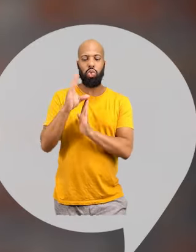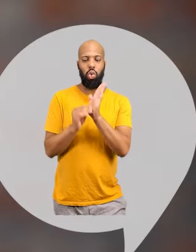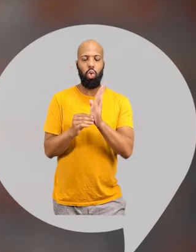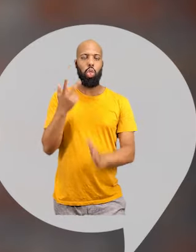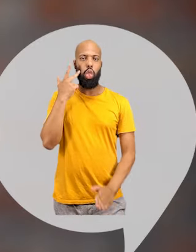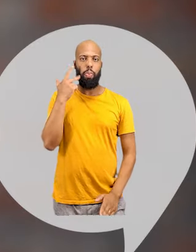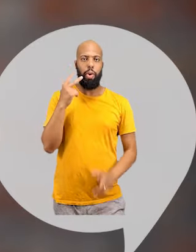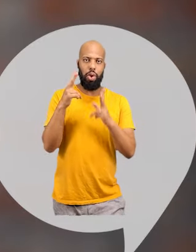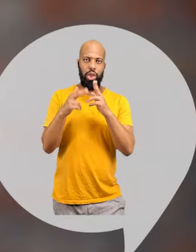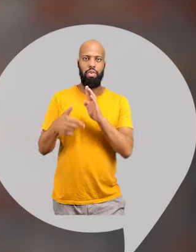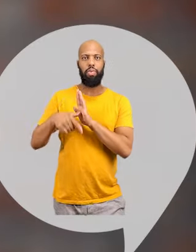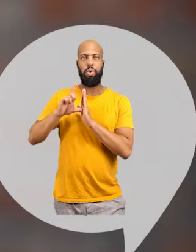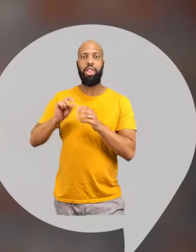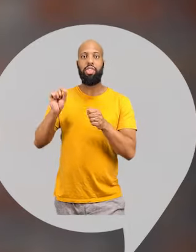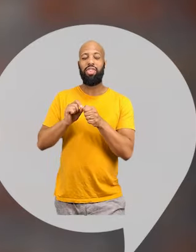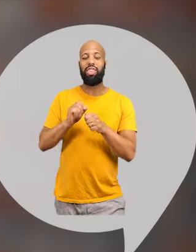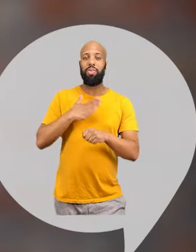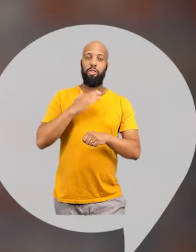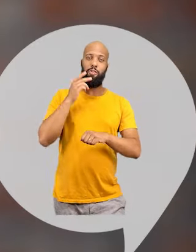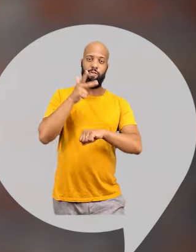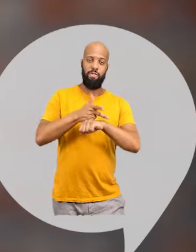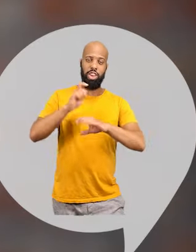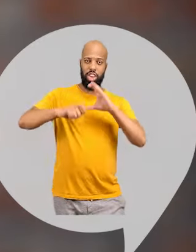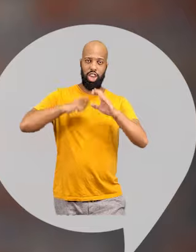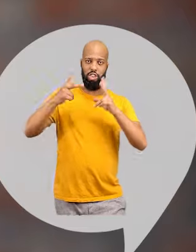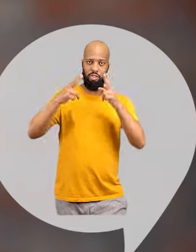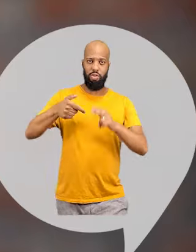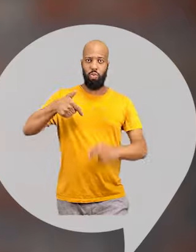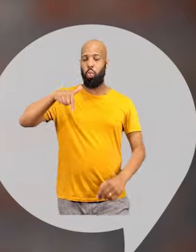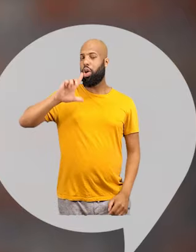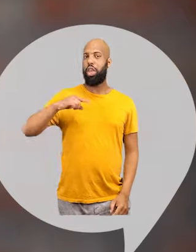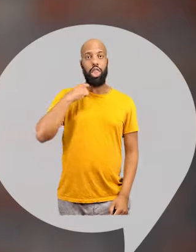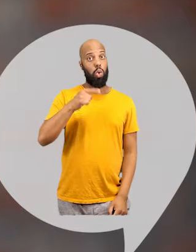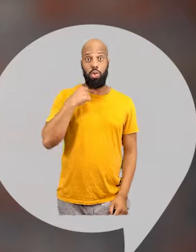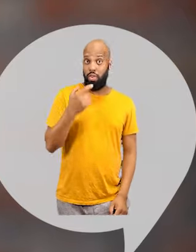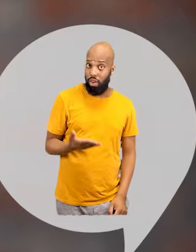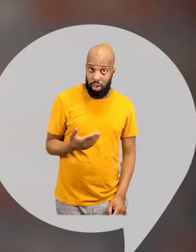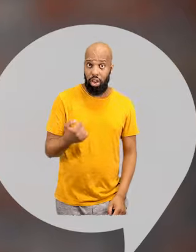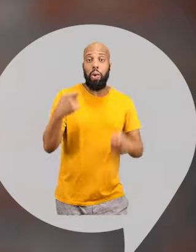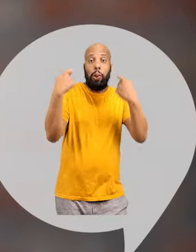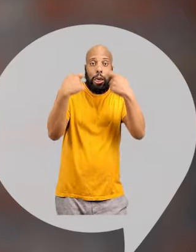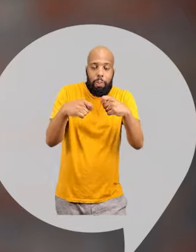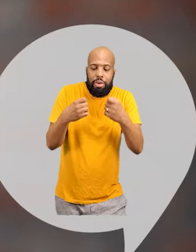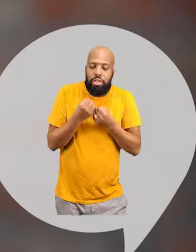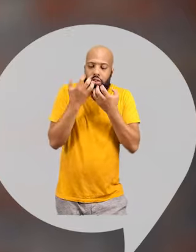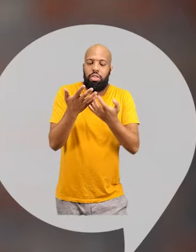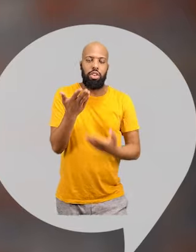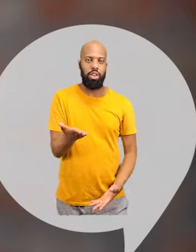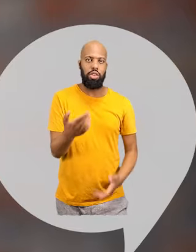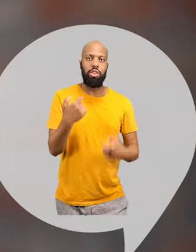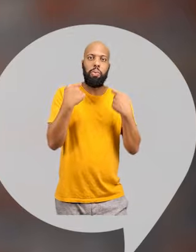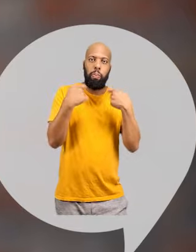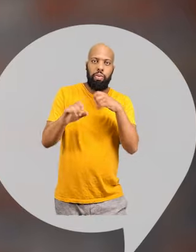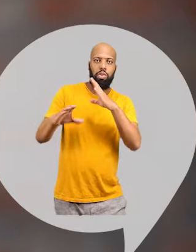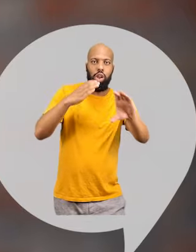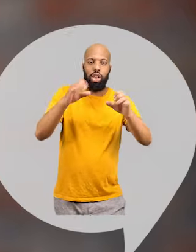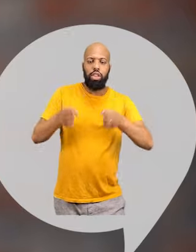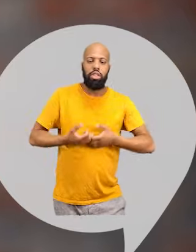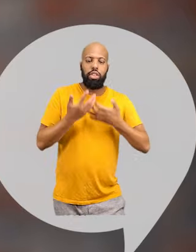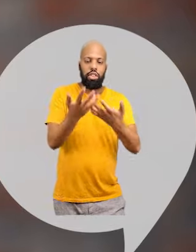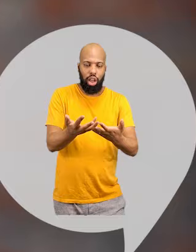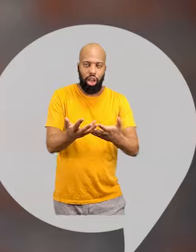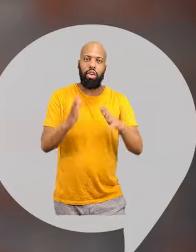antes a fazer os meus vídeos como fazer antes era impossível não dá eu tenho que contar isso eu tenho que cantar isso eu tenho